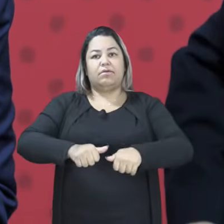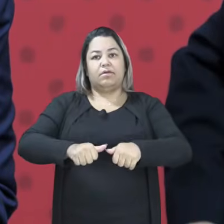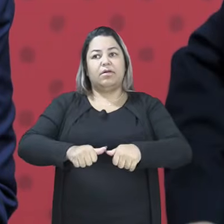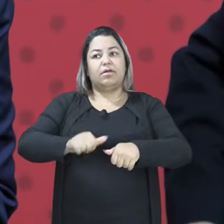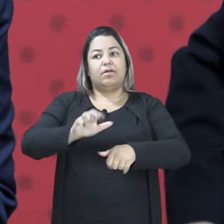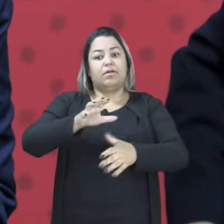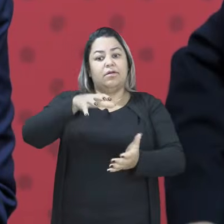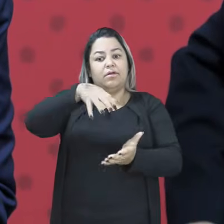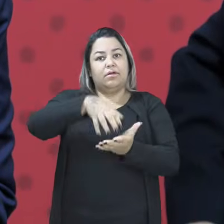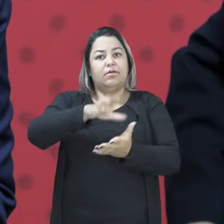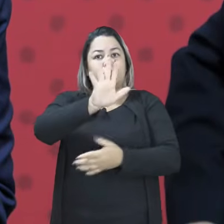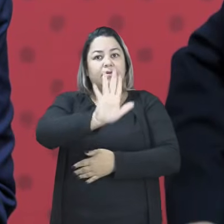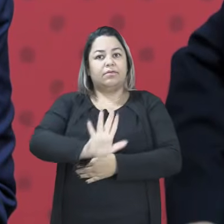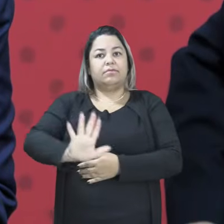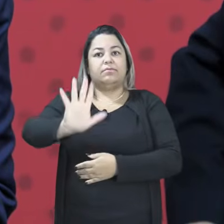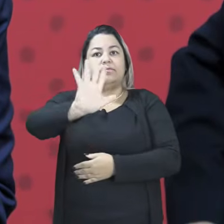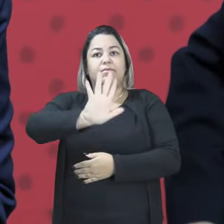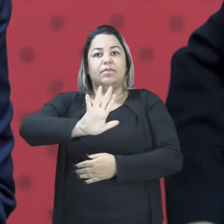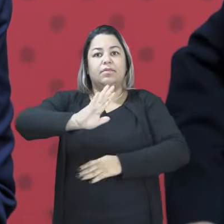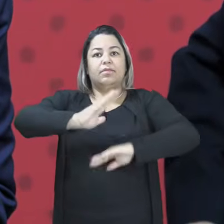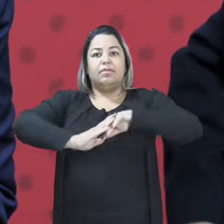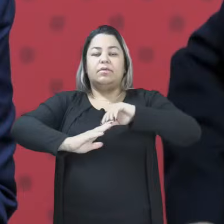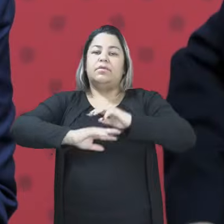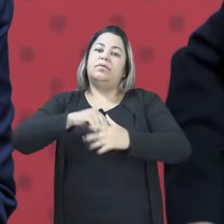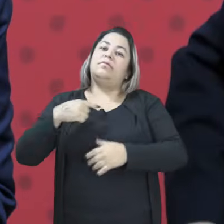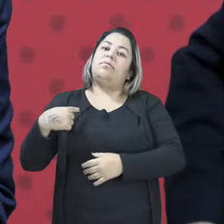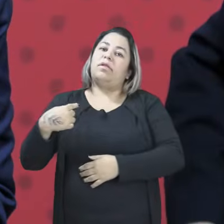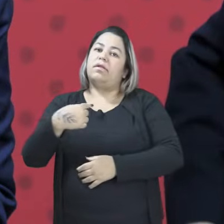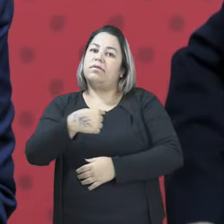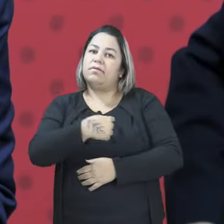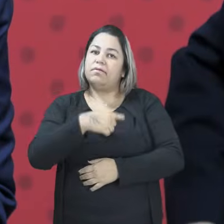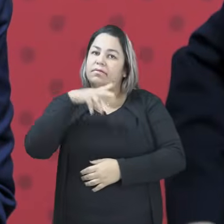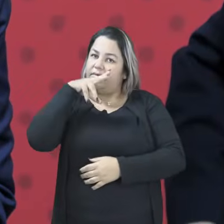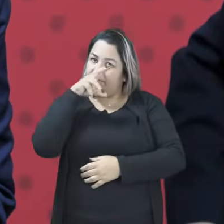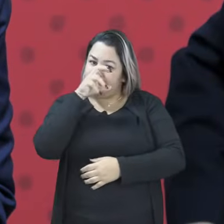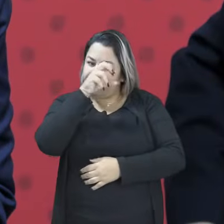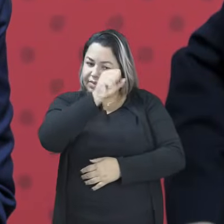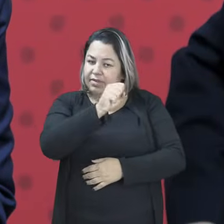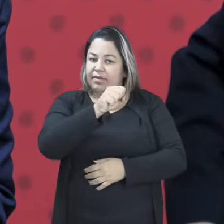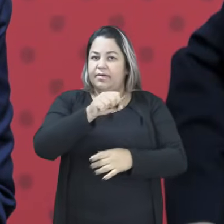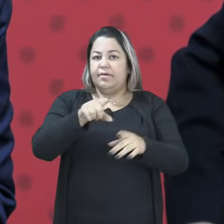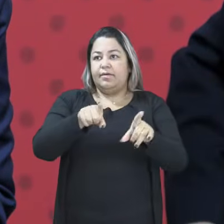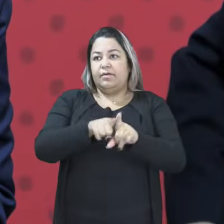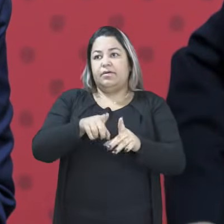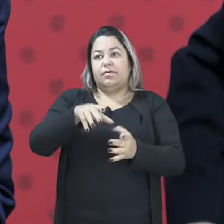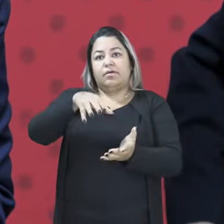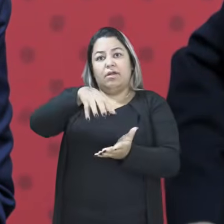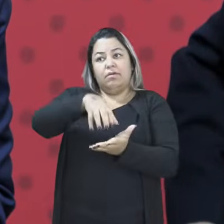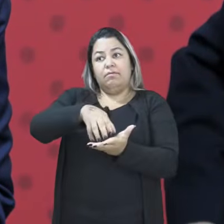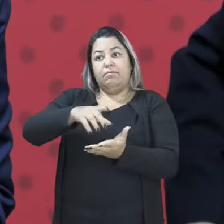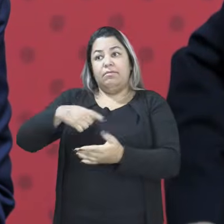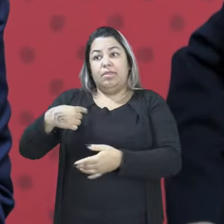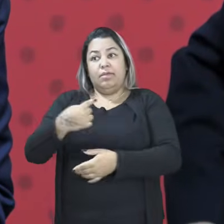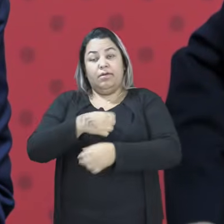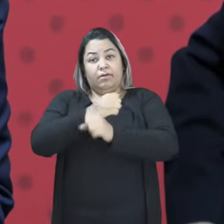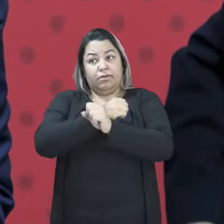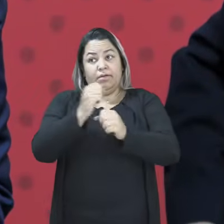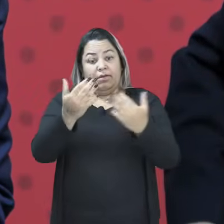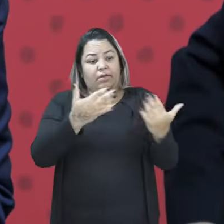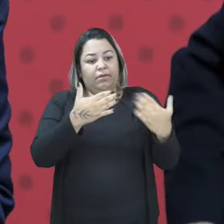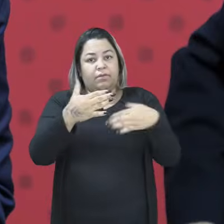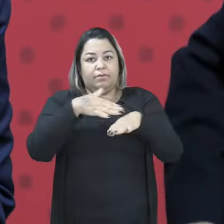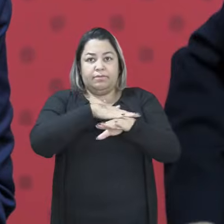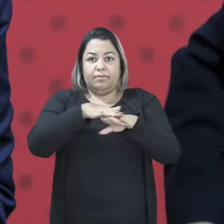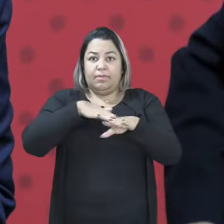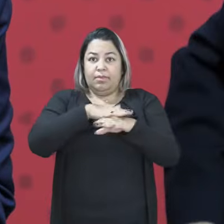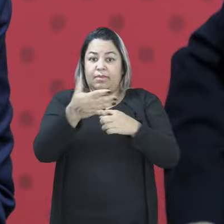melhorarmos o funcionamento das nossas instâncias, fortalecermos as nossas instâncias, fortalecermos a nossa capacidade de diálogo com a nossa base